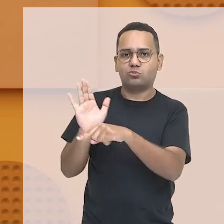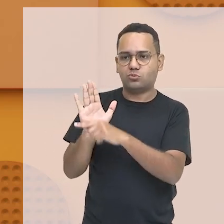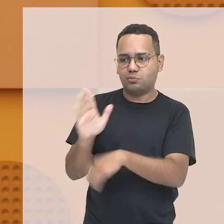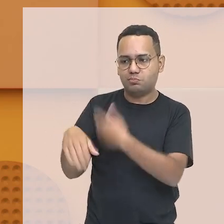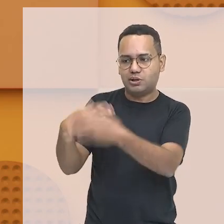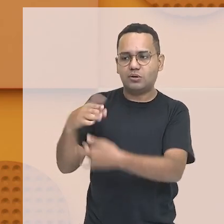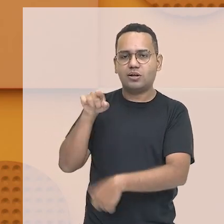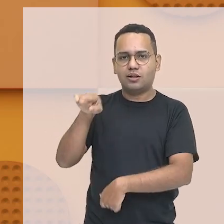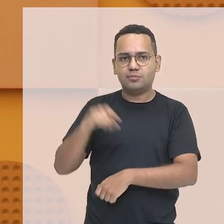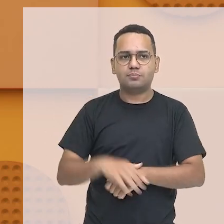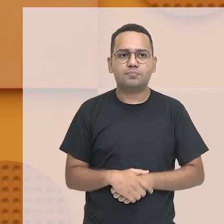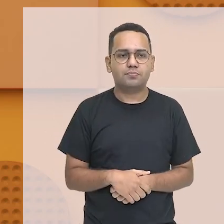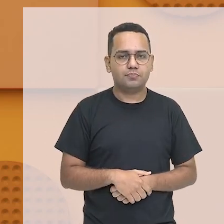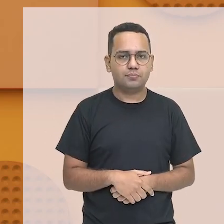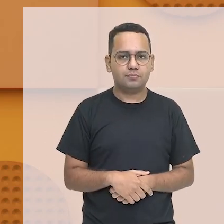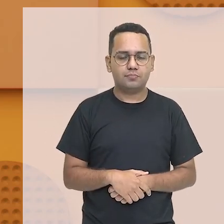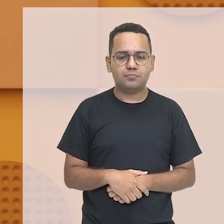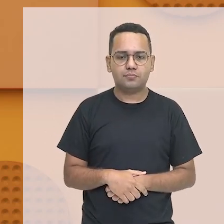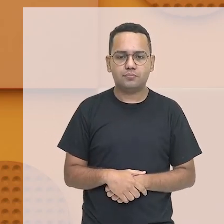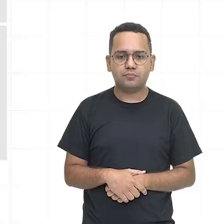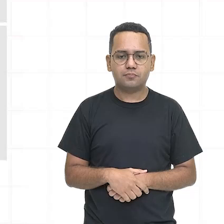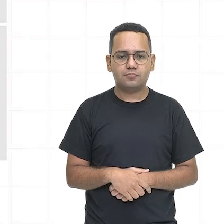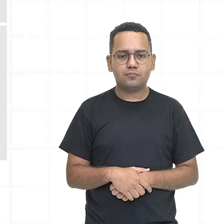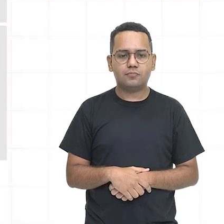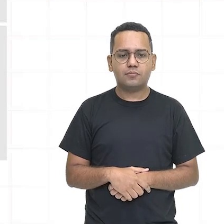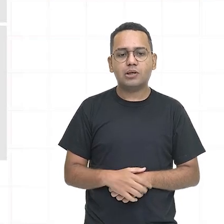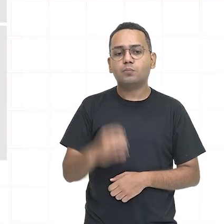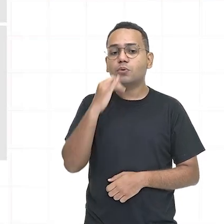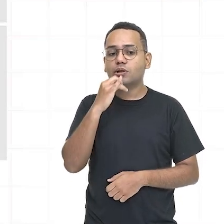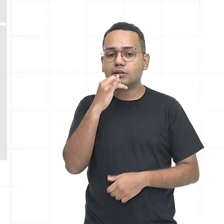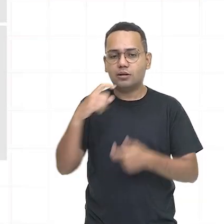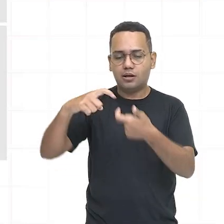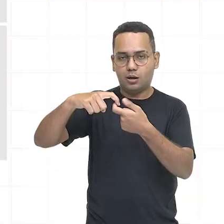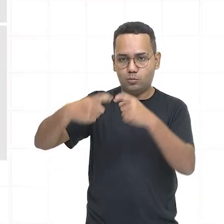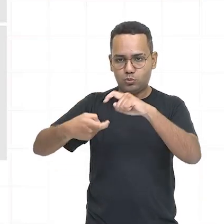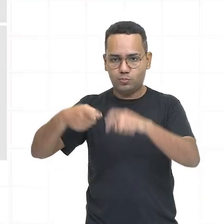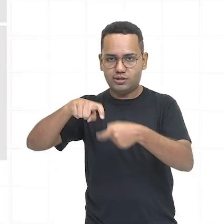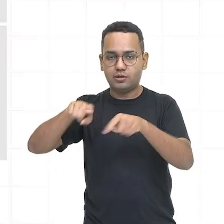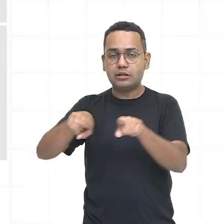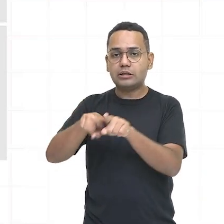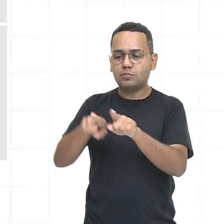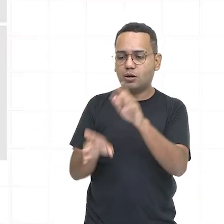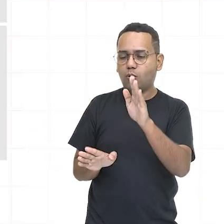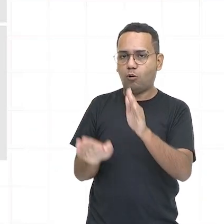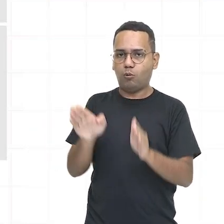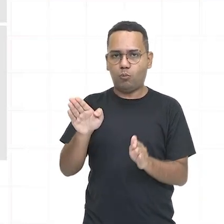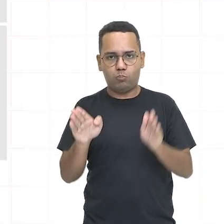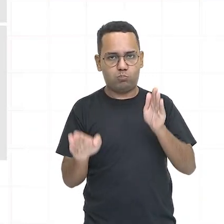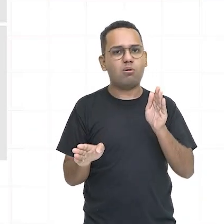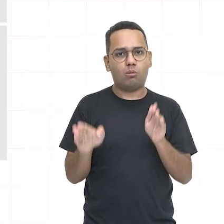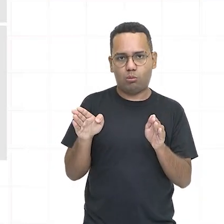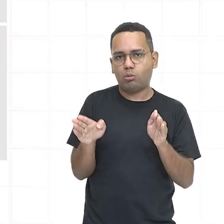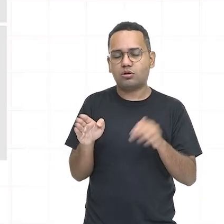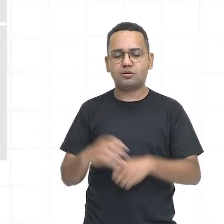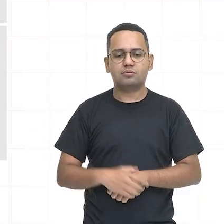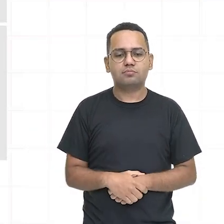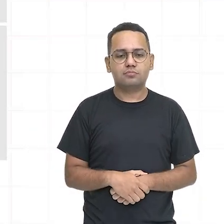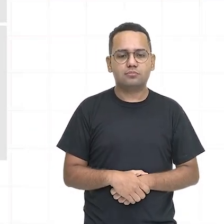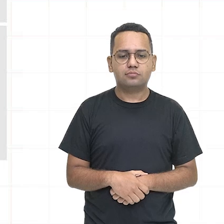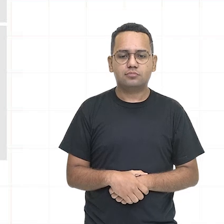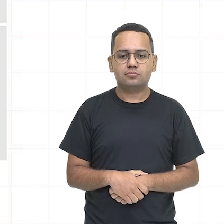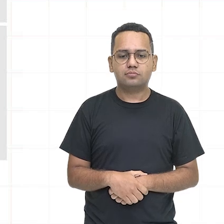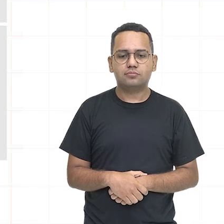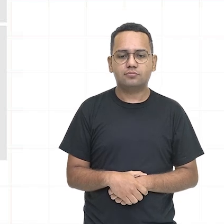asiático. Agora, a gente observa, né, que a automação e aí as robóticas, né, essa parte ligada aí à